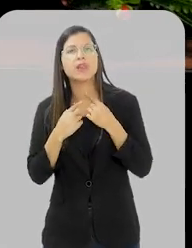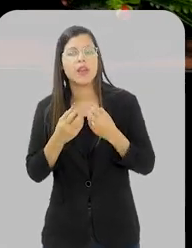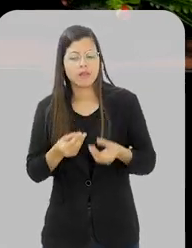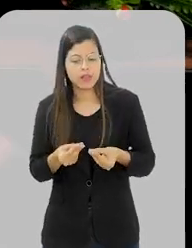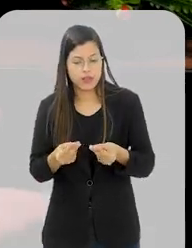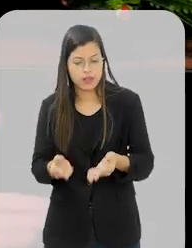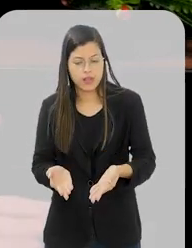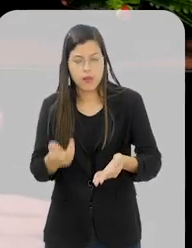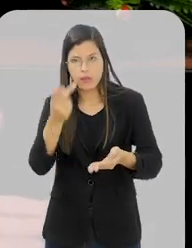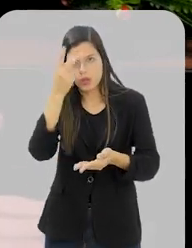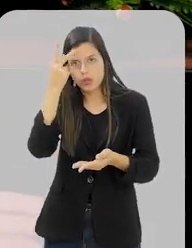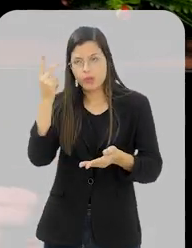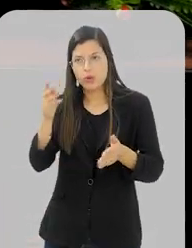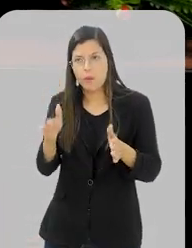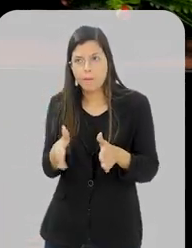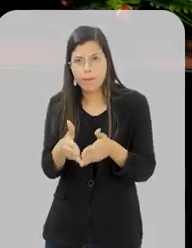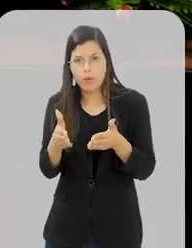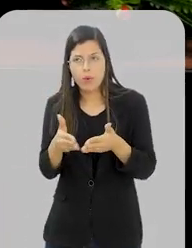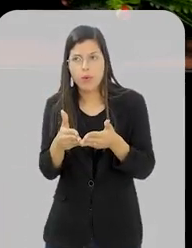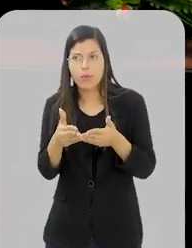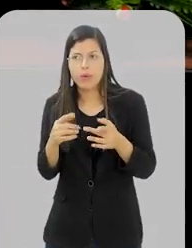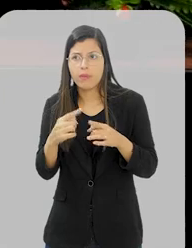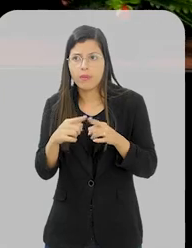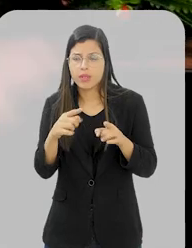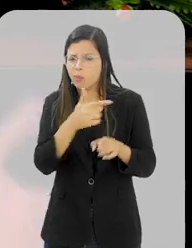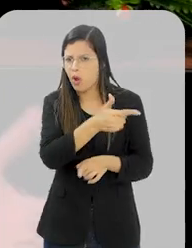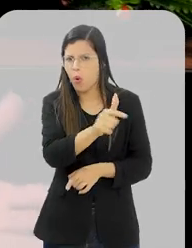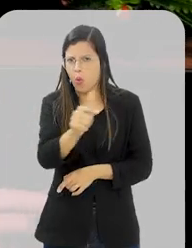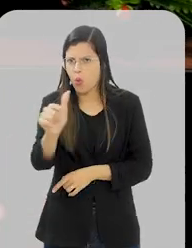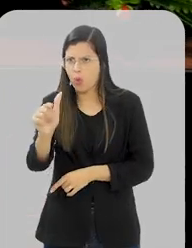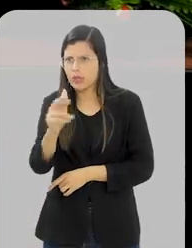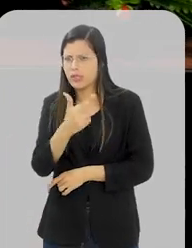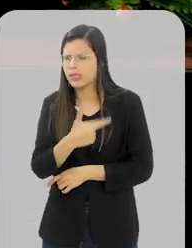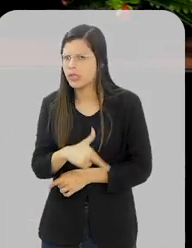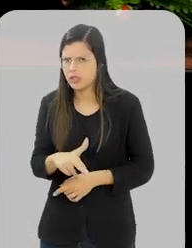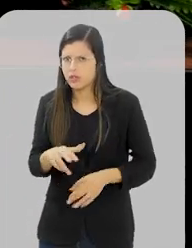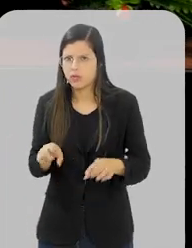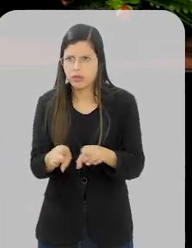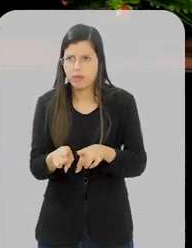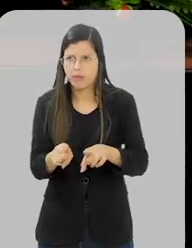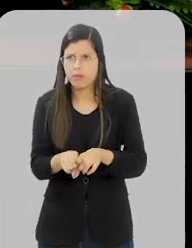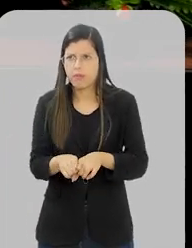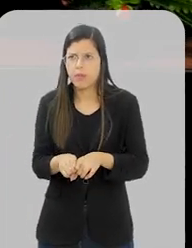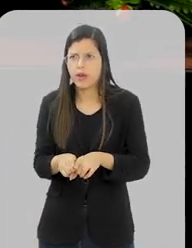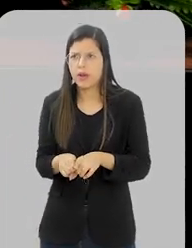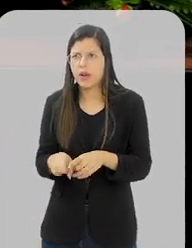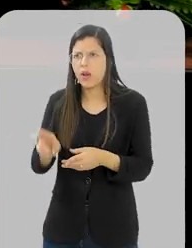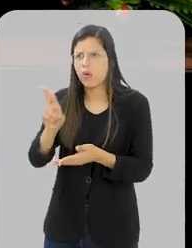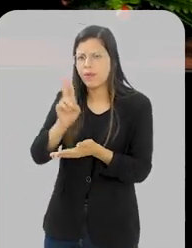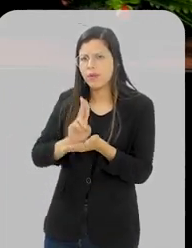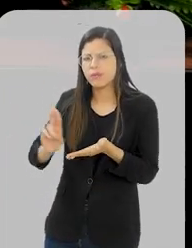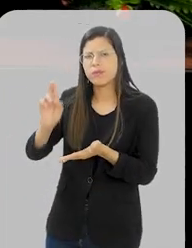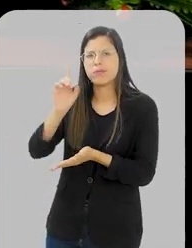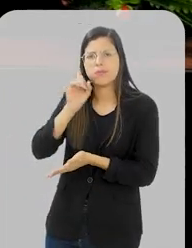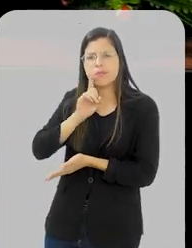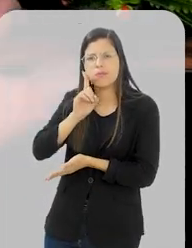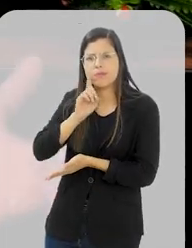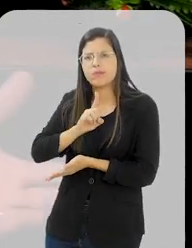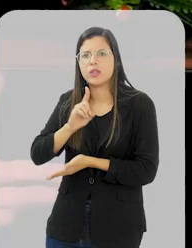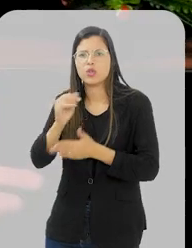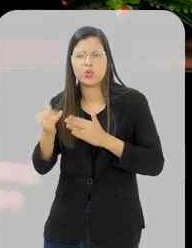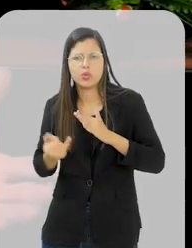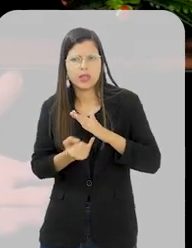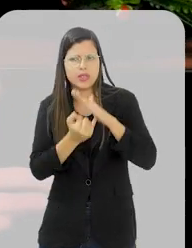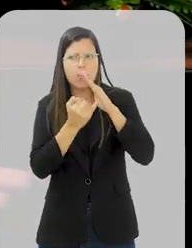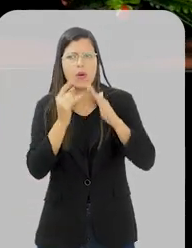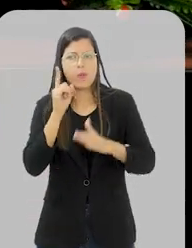doa não só pros seus carentes e para si própria mas ela doa para terceiros não sei quantos eh nas universidades Americanas e nas